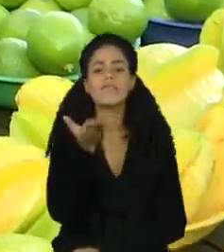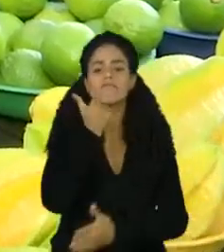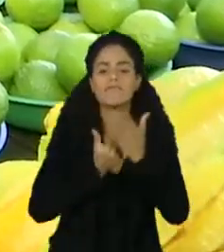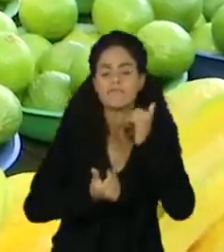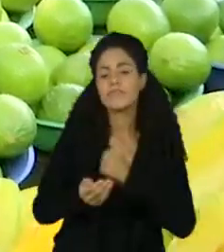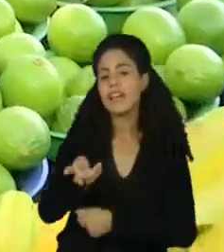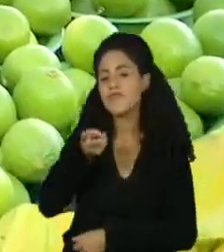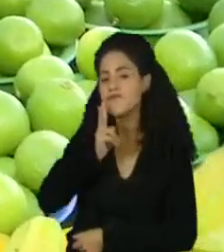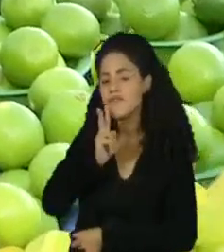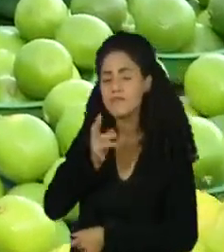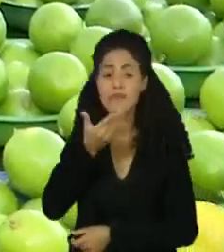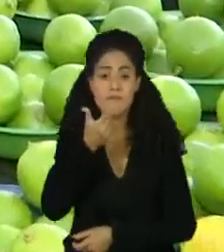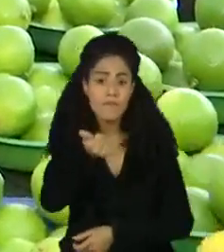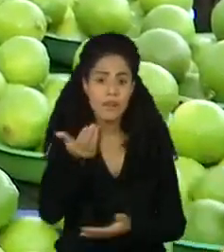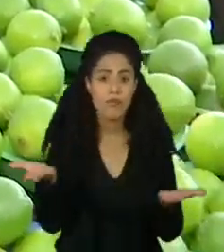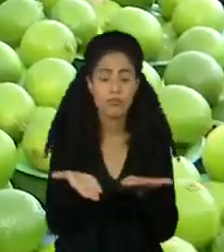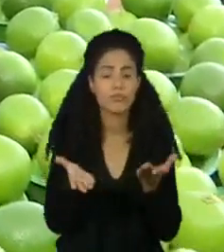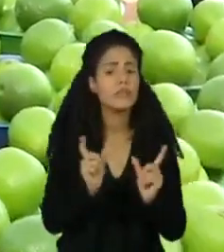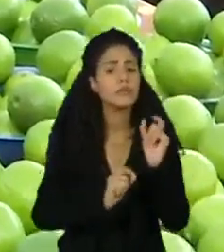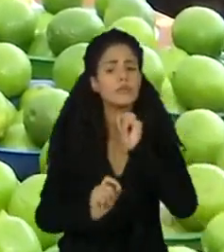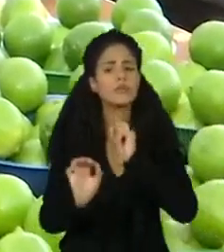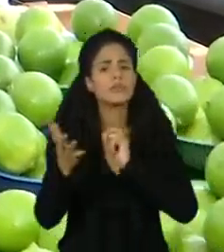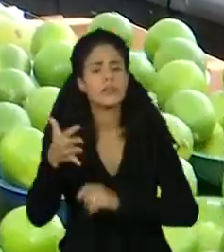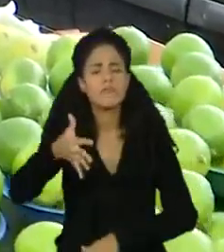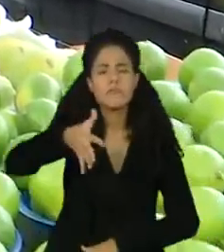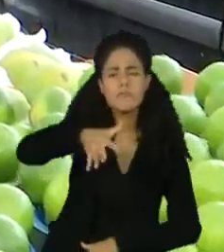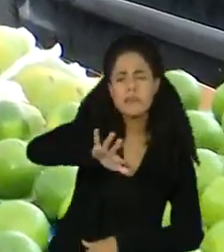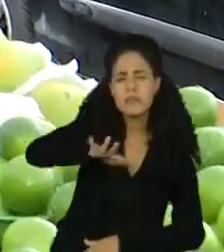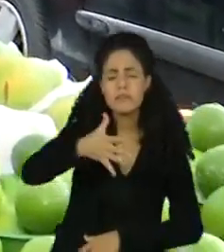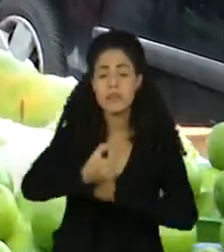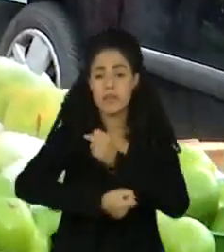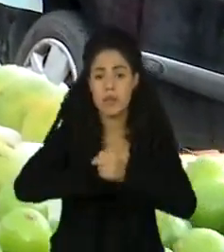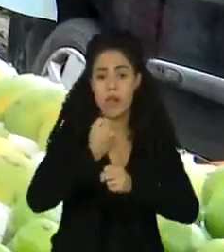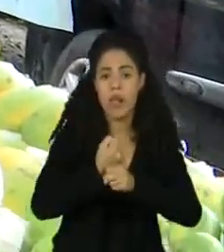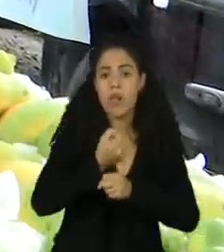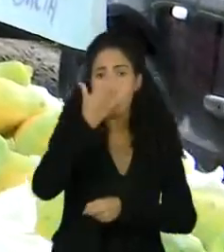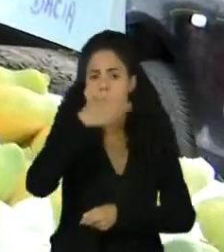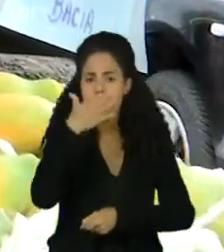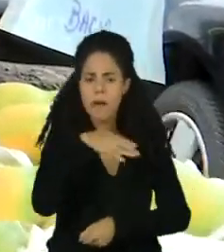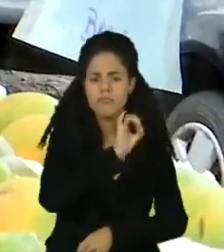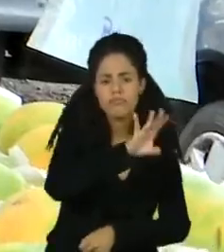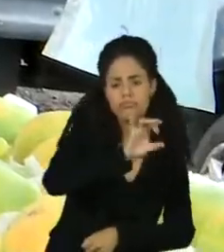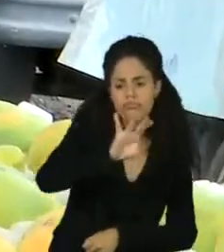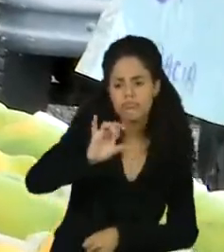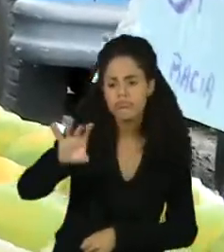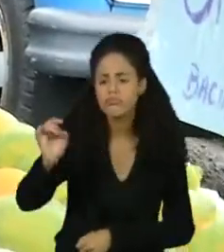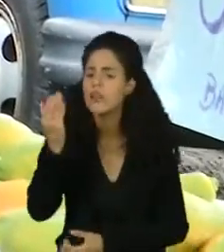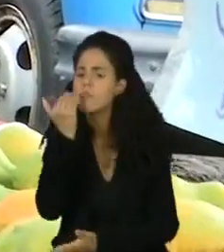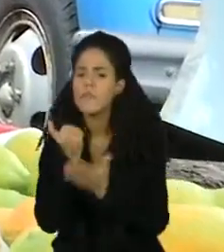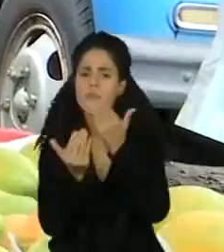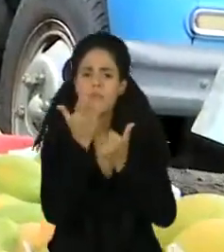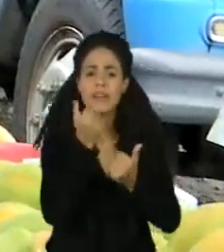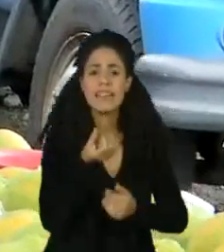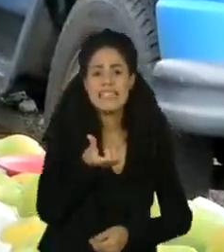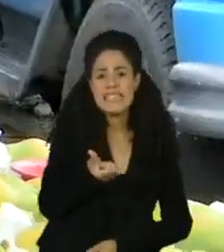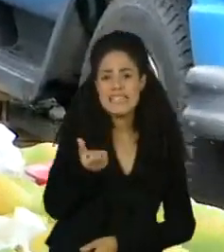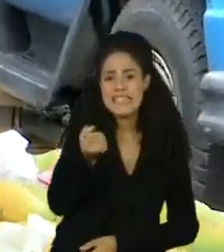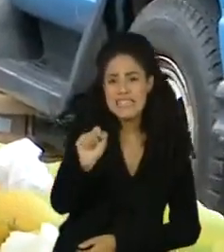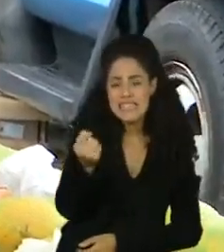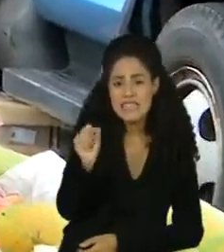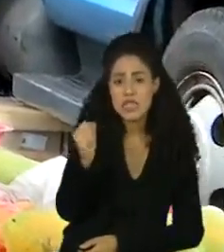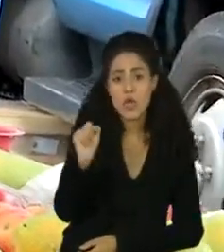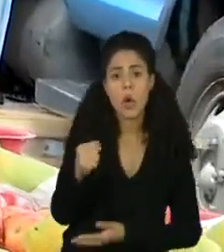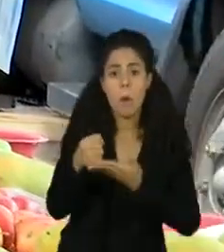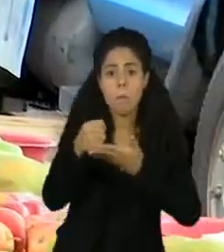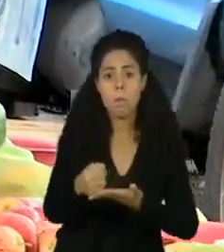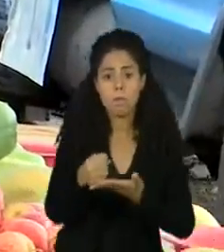de vitaminas. Atualmente, a média anual de consumo de frutas por cada brasileiro é de 68 quilos,